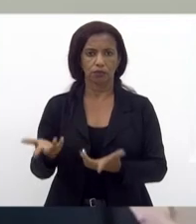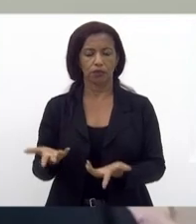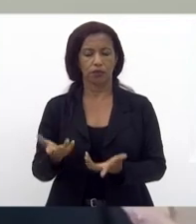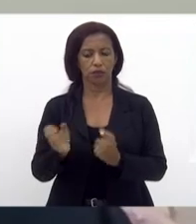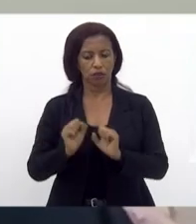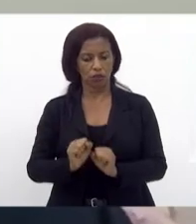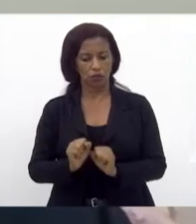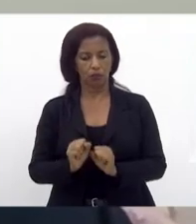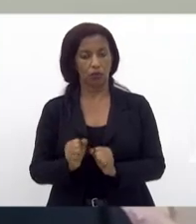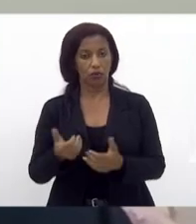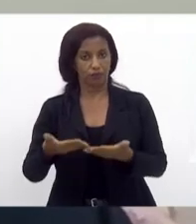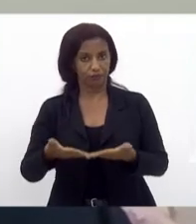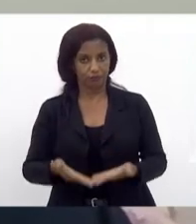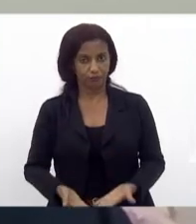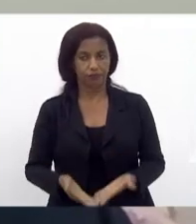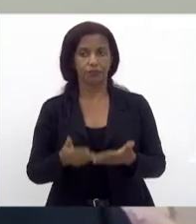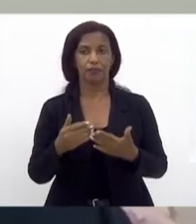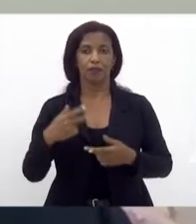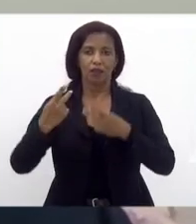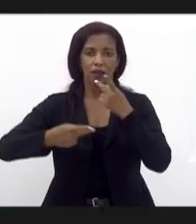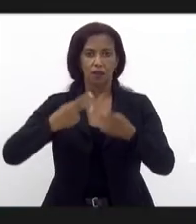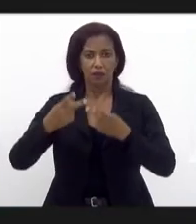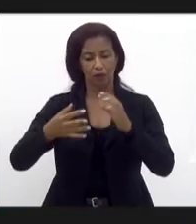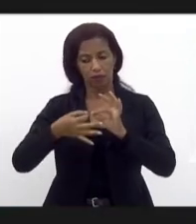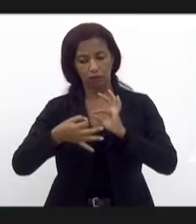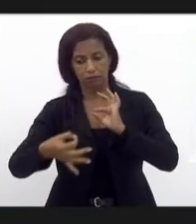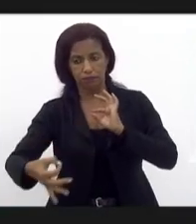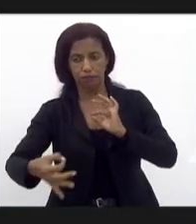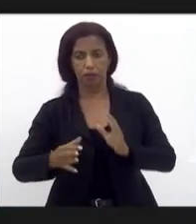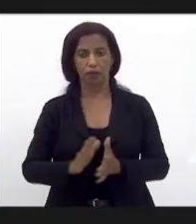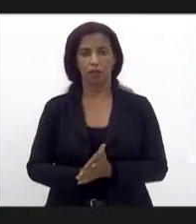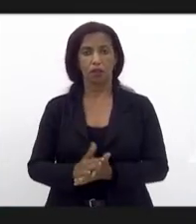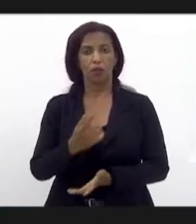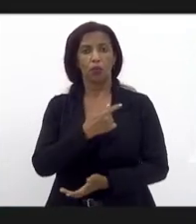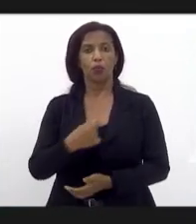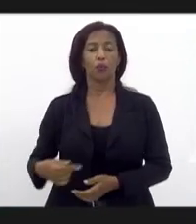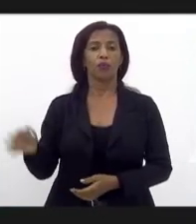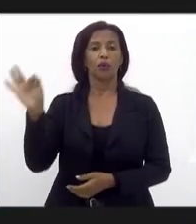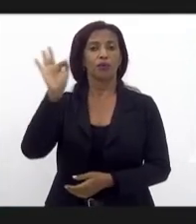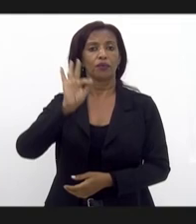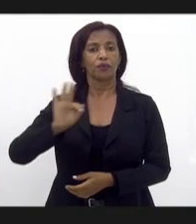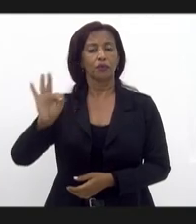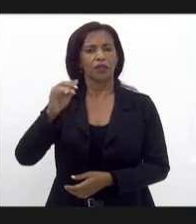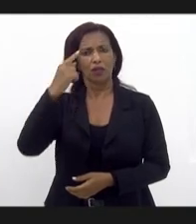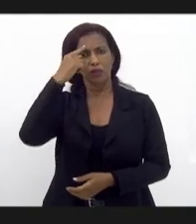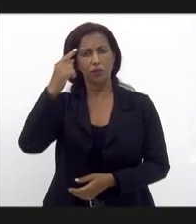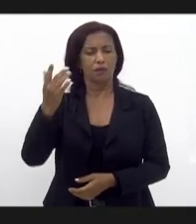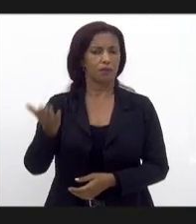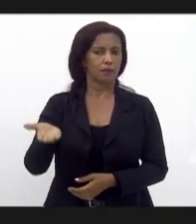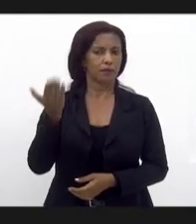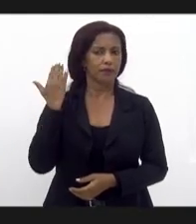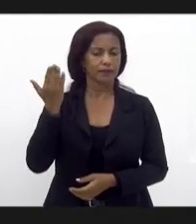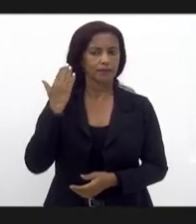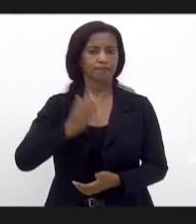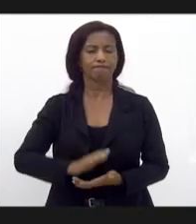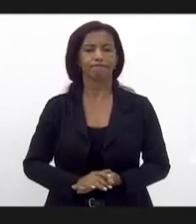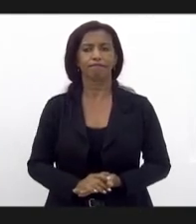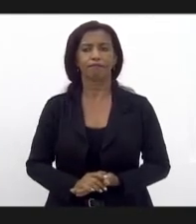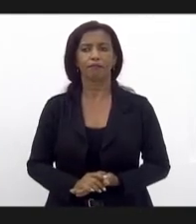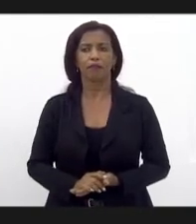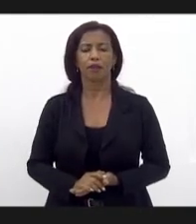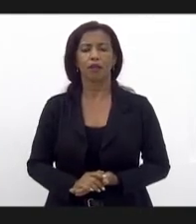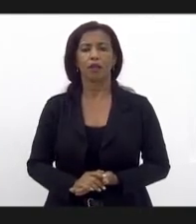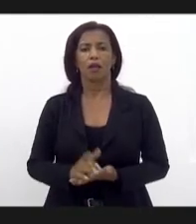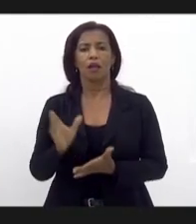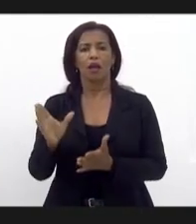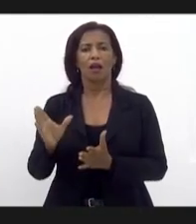gente poderia ficar aqui falando longamente, né? O governo federal abriu, na semana passada, a